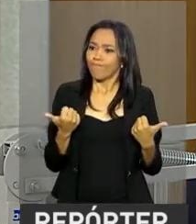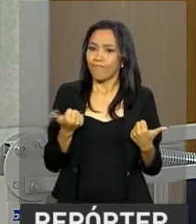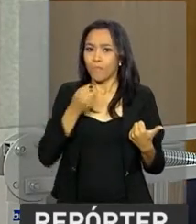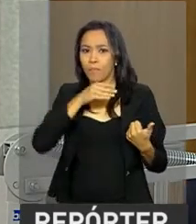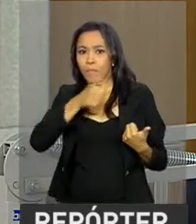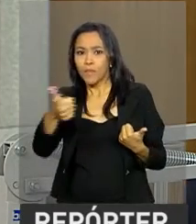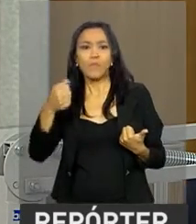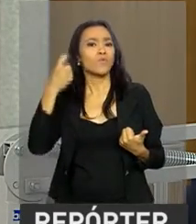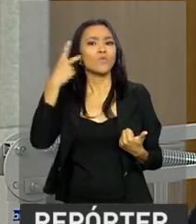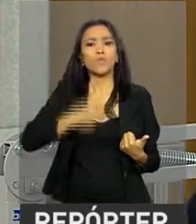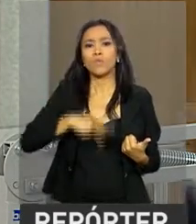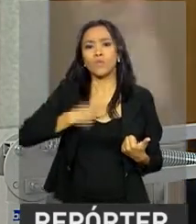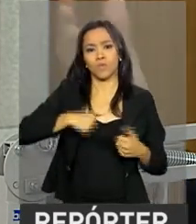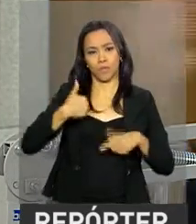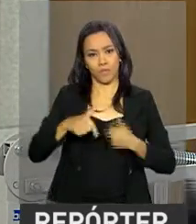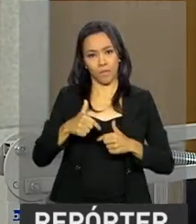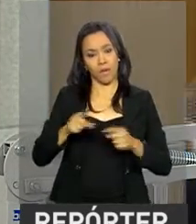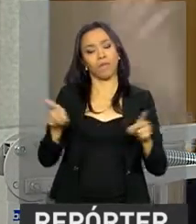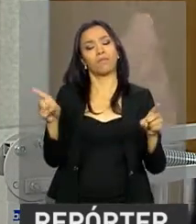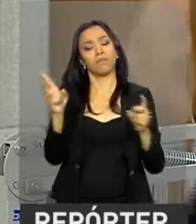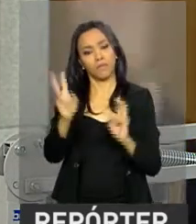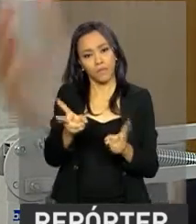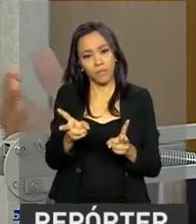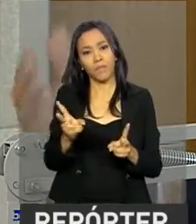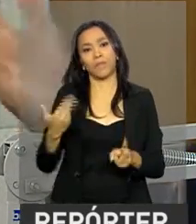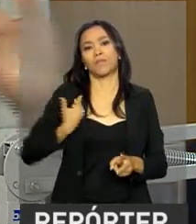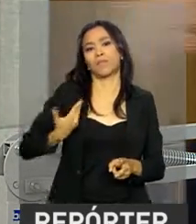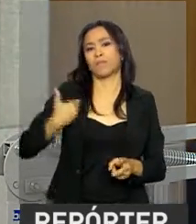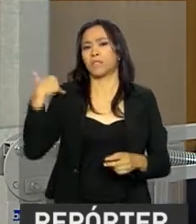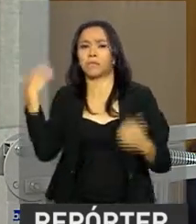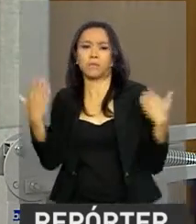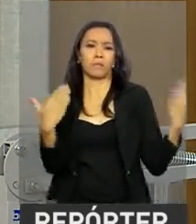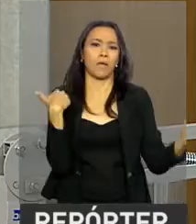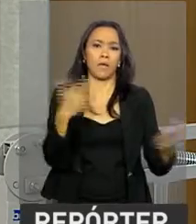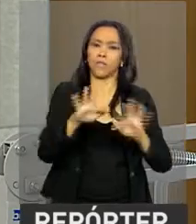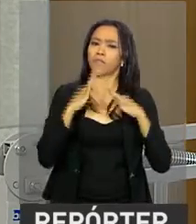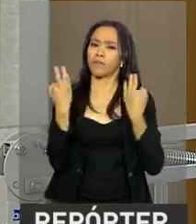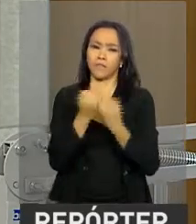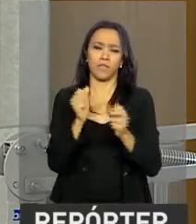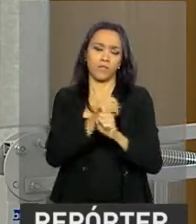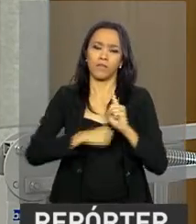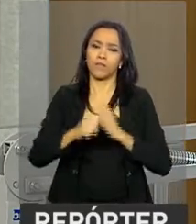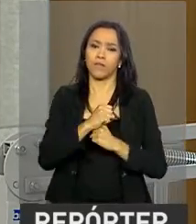só no seu próprio emprego como os amigos dos parentes e da sociedade como um todo